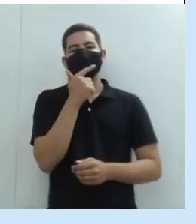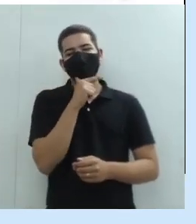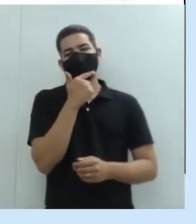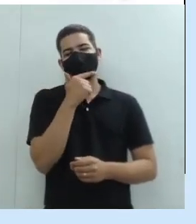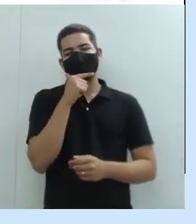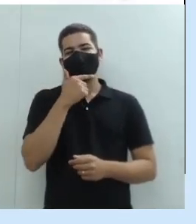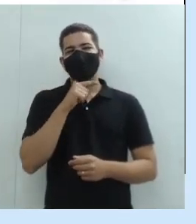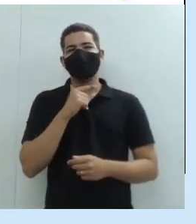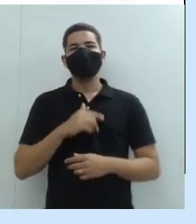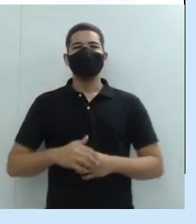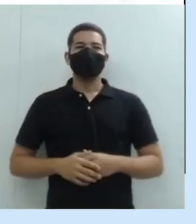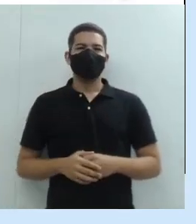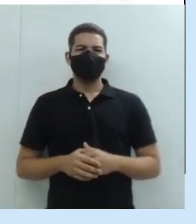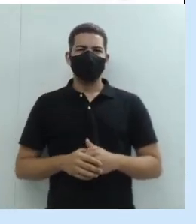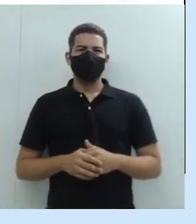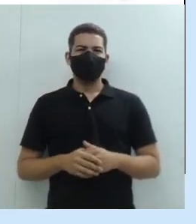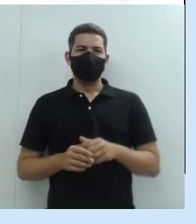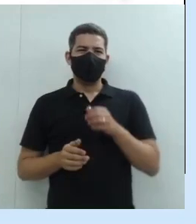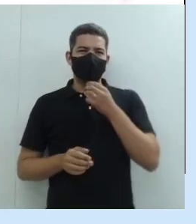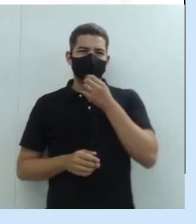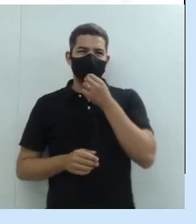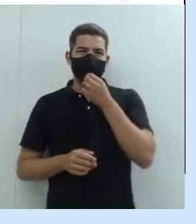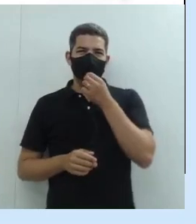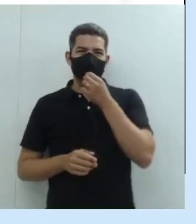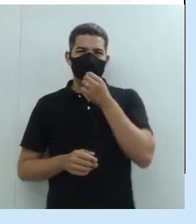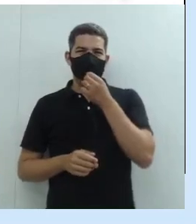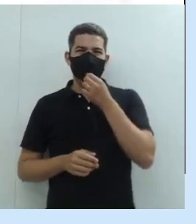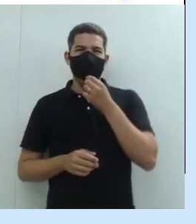seria para a gente poder se divertir mesmo.